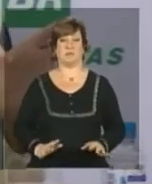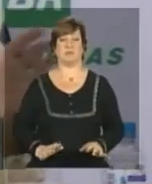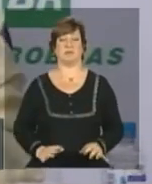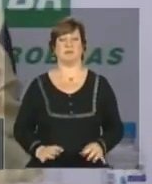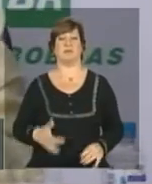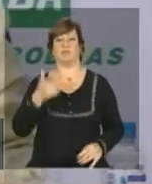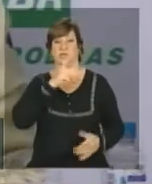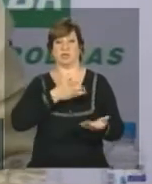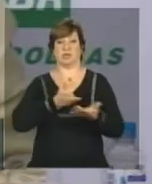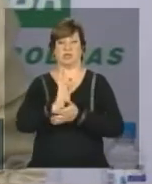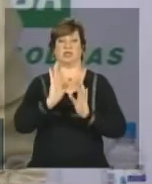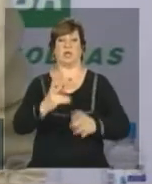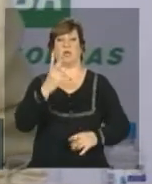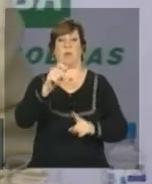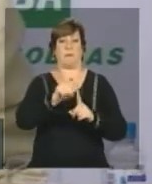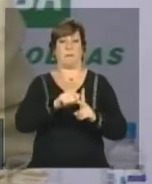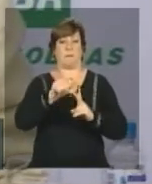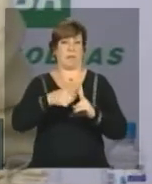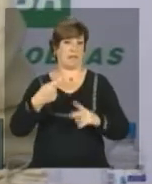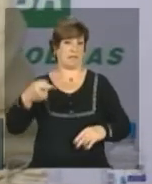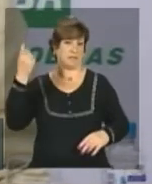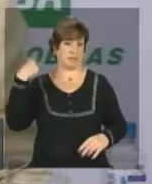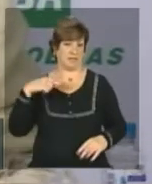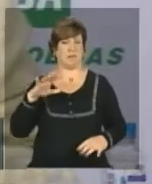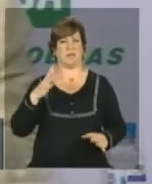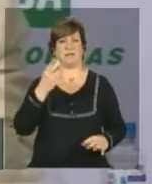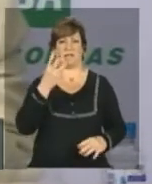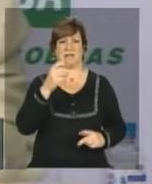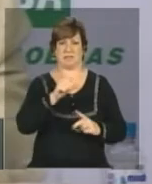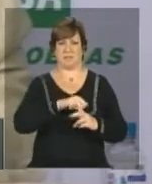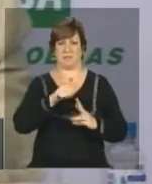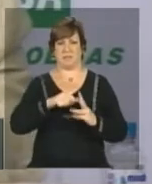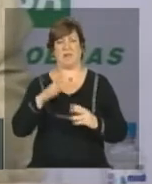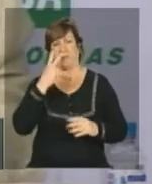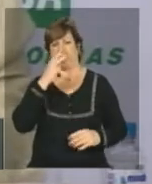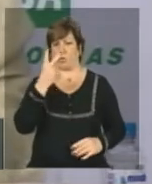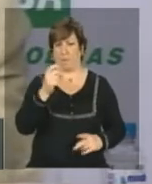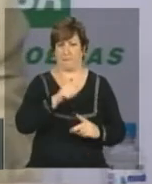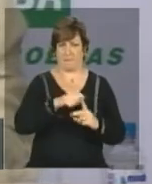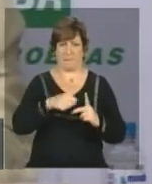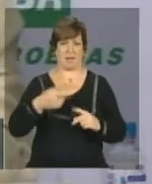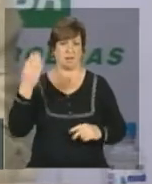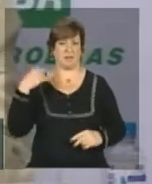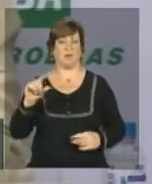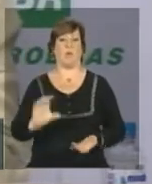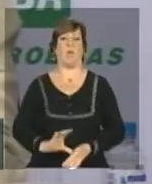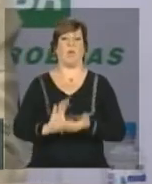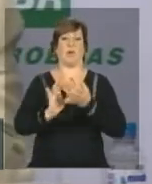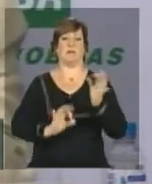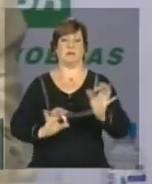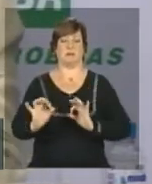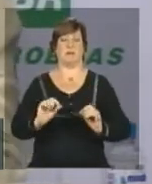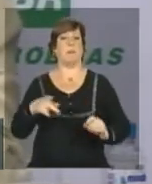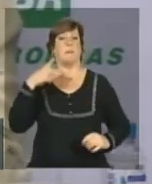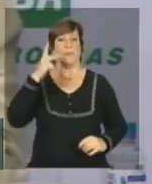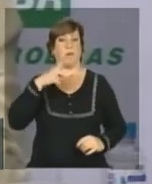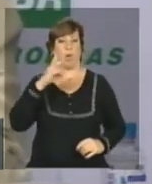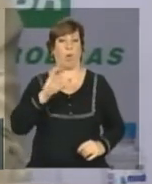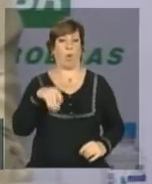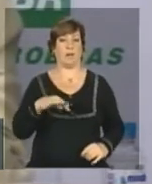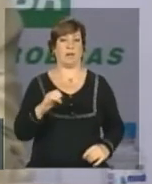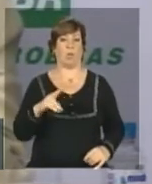foi aprovada 2 meses atrás, ou 3 meses, acho que 2 meses atrás, pelo Conselho de Administração, a política de